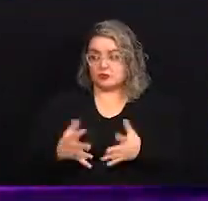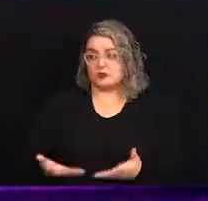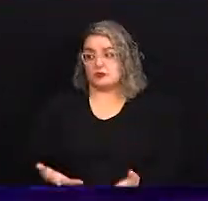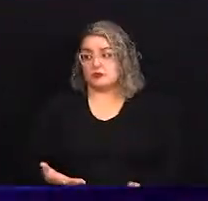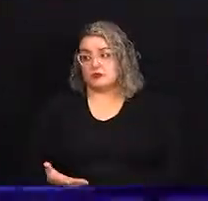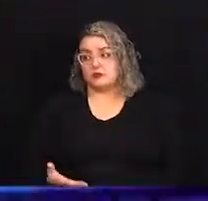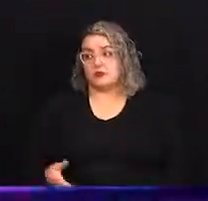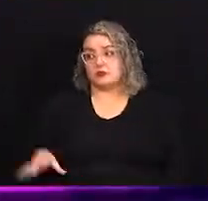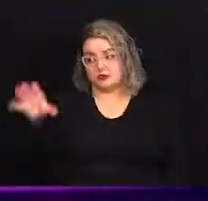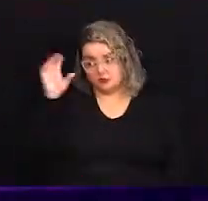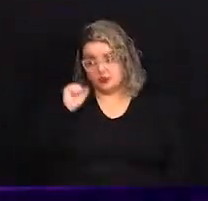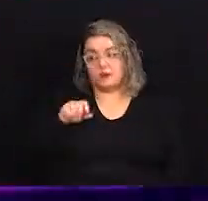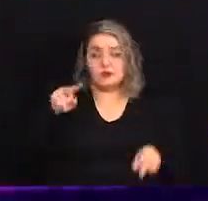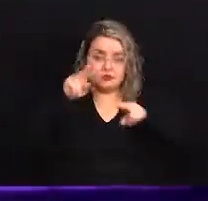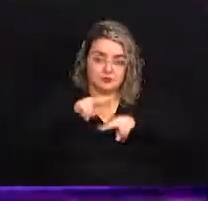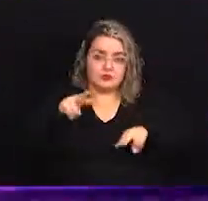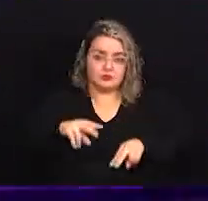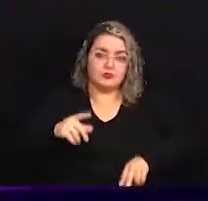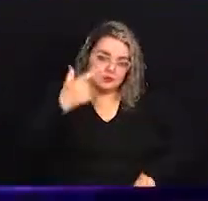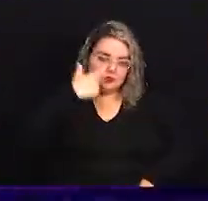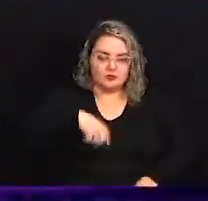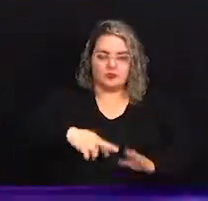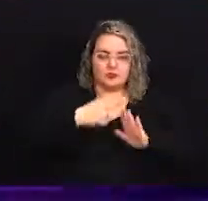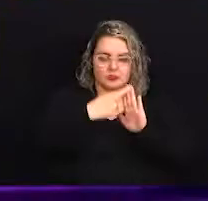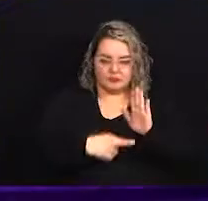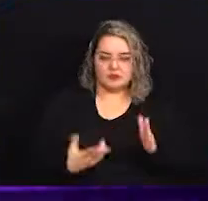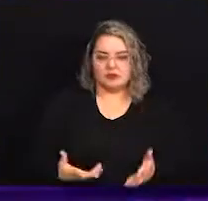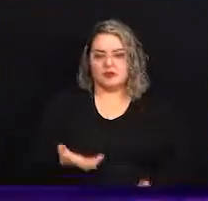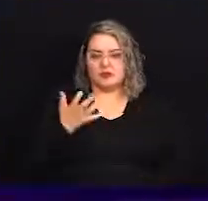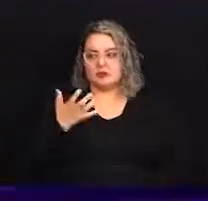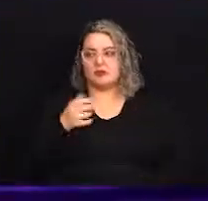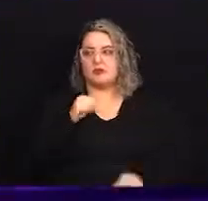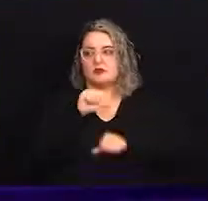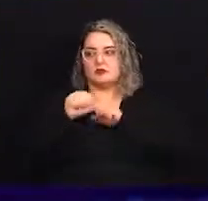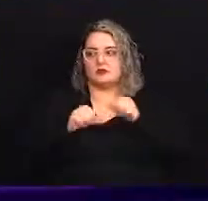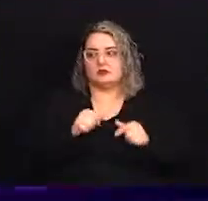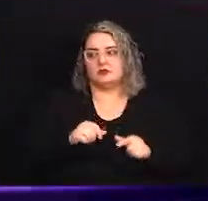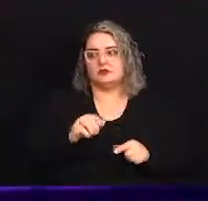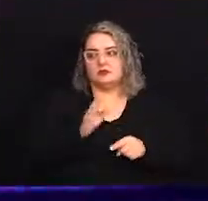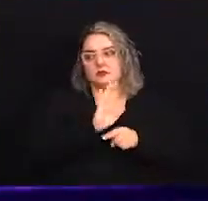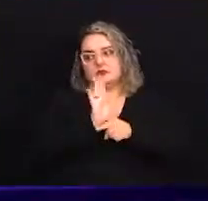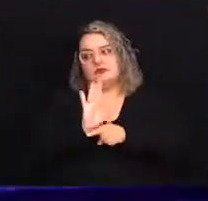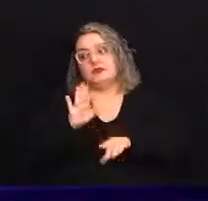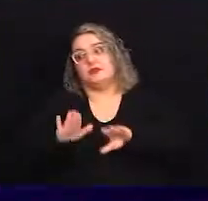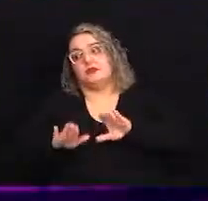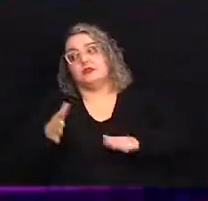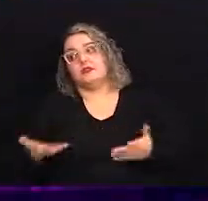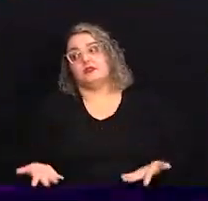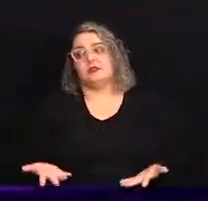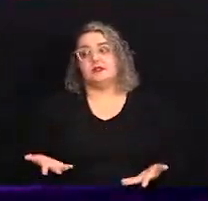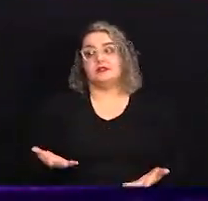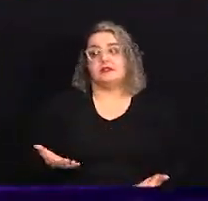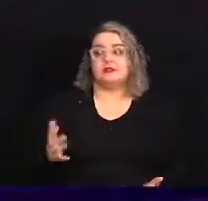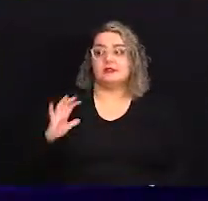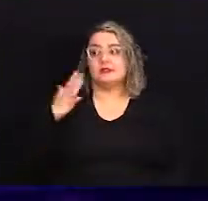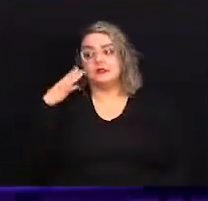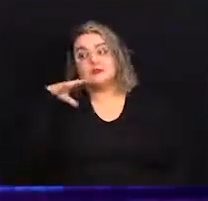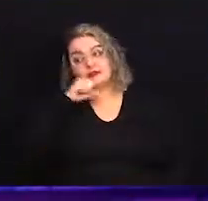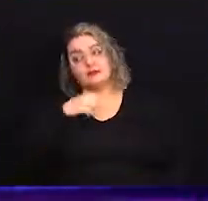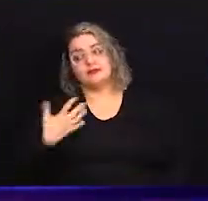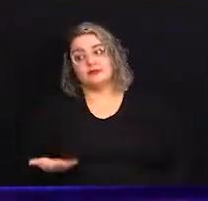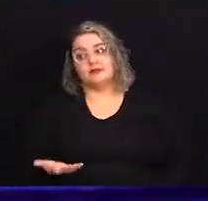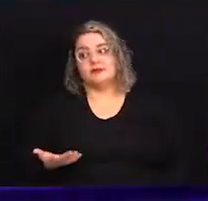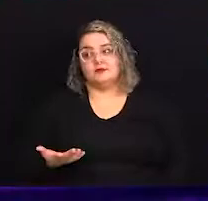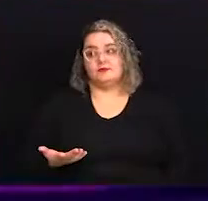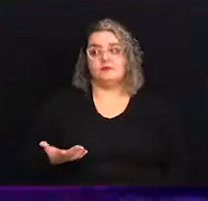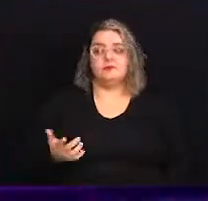bom, eu sou do audiovisual, eu sou roteirista, né, eu tenho vontade de transformar isso num filme, quem sabe não acontece logo mais. Eu